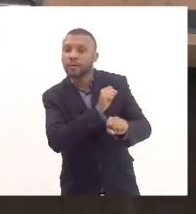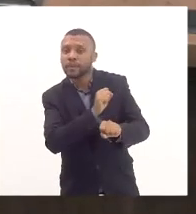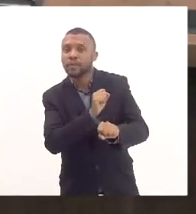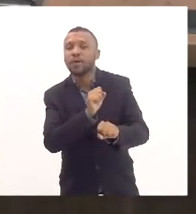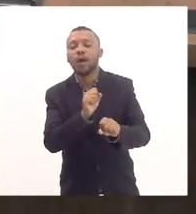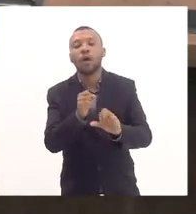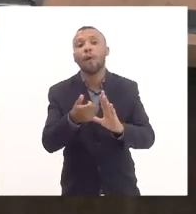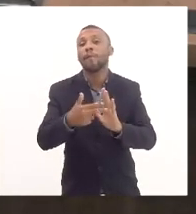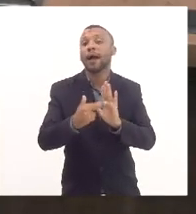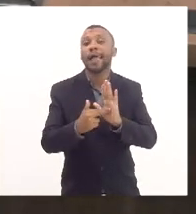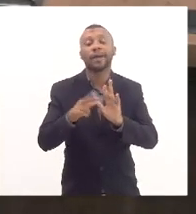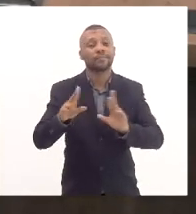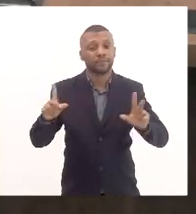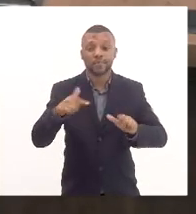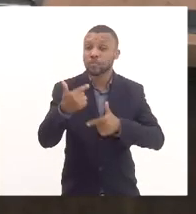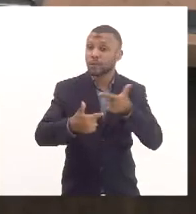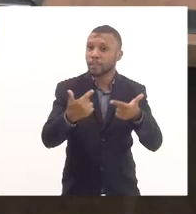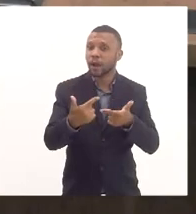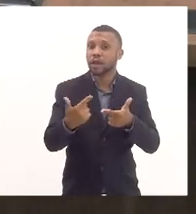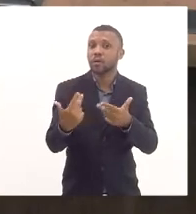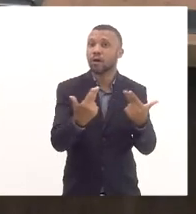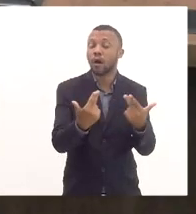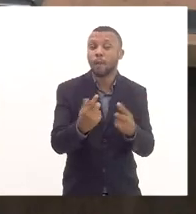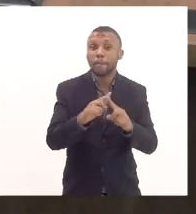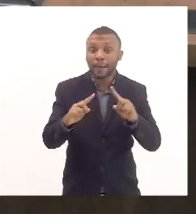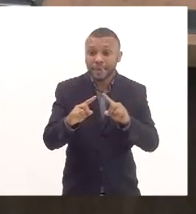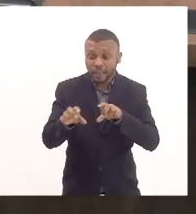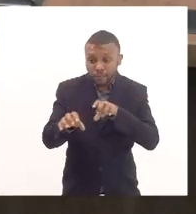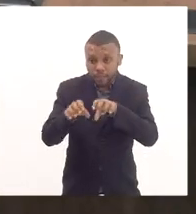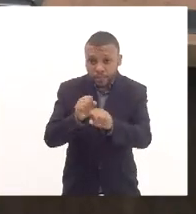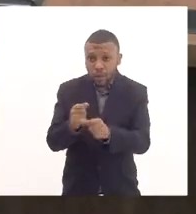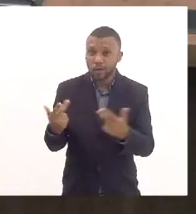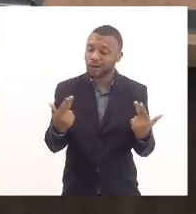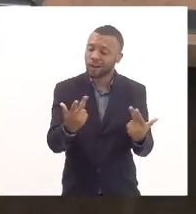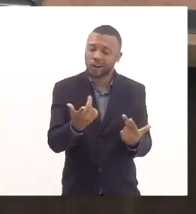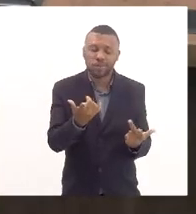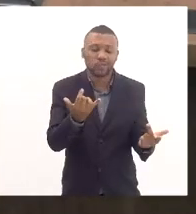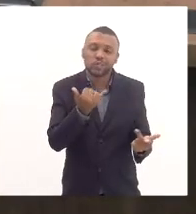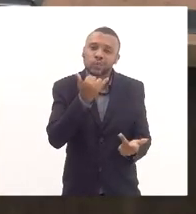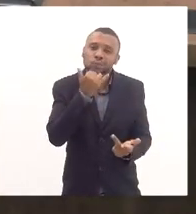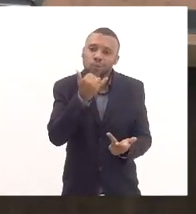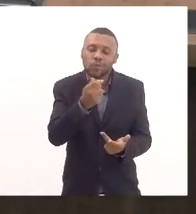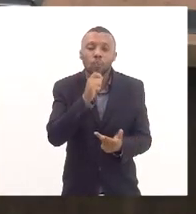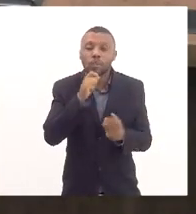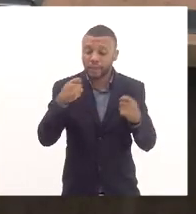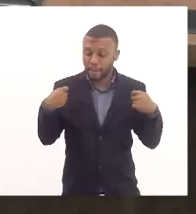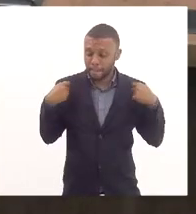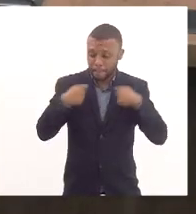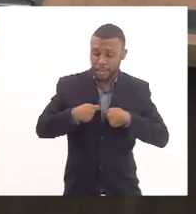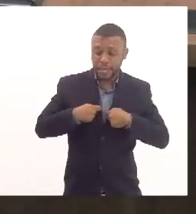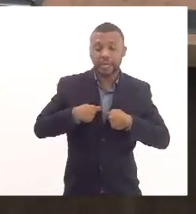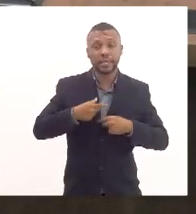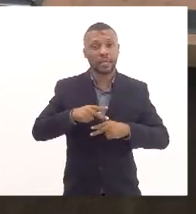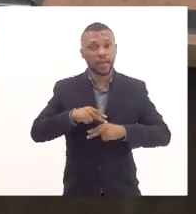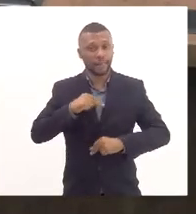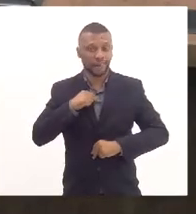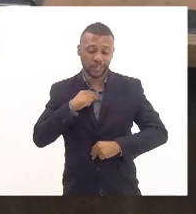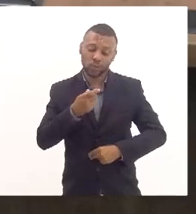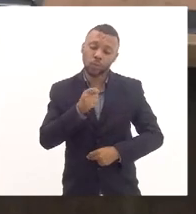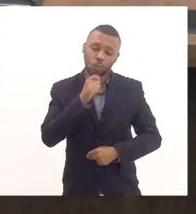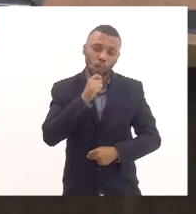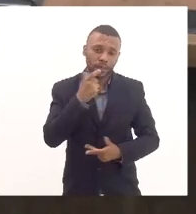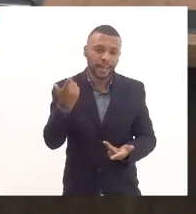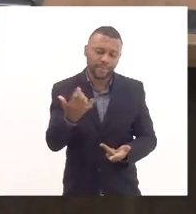você tem o trabalho igual mas não necessariamente a formação até peço desculpas ainda tô sem Blazer minha Assessoria tá trazendo o blazer EA gravata